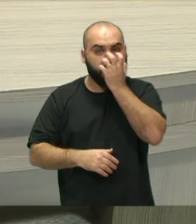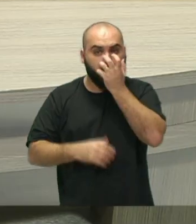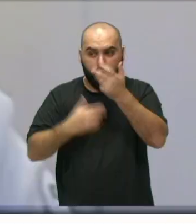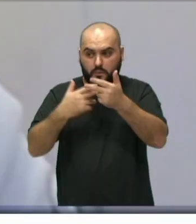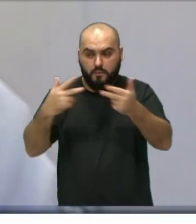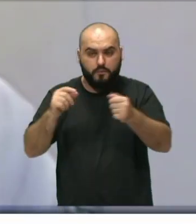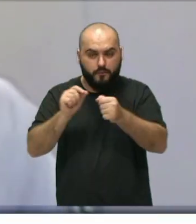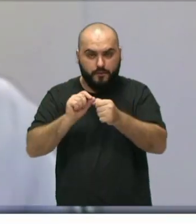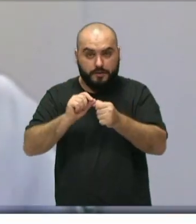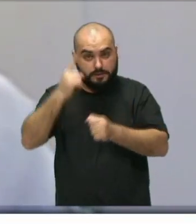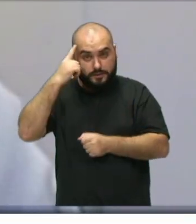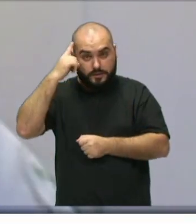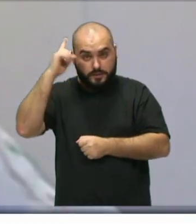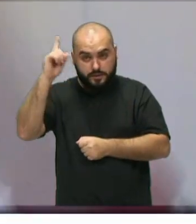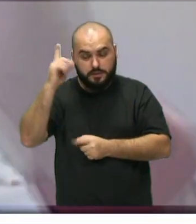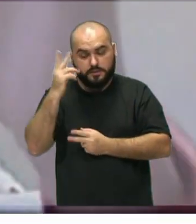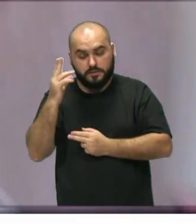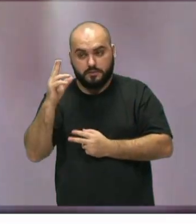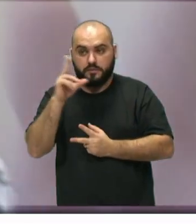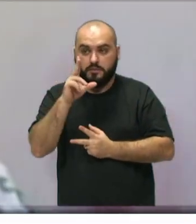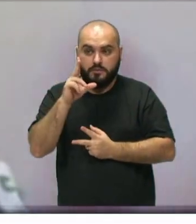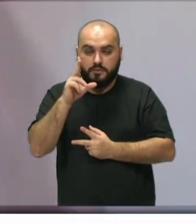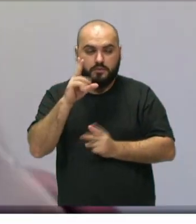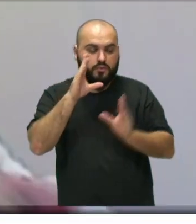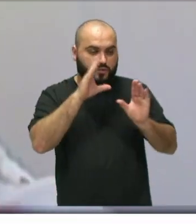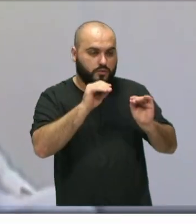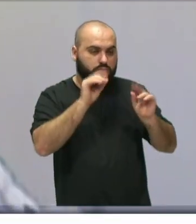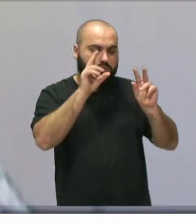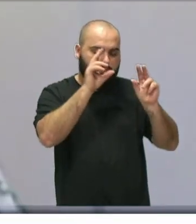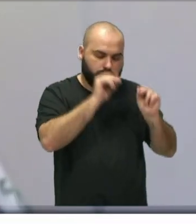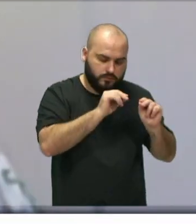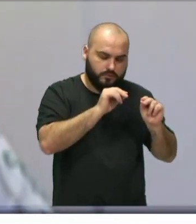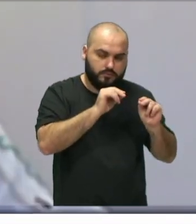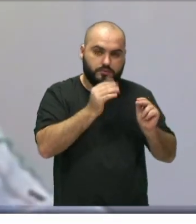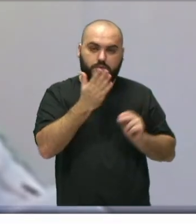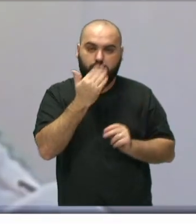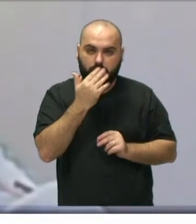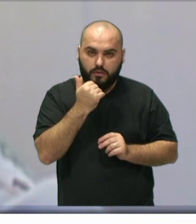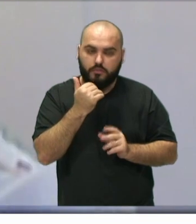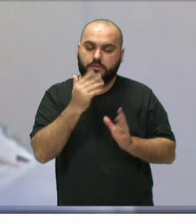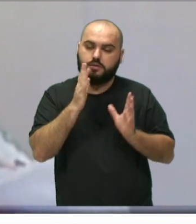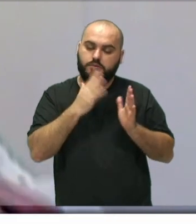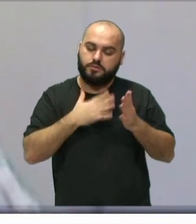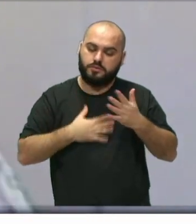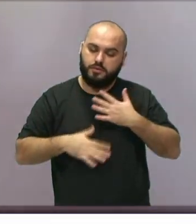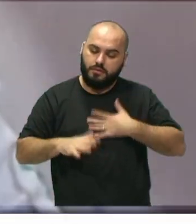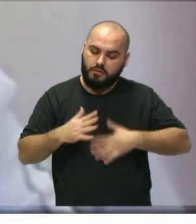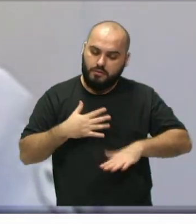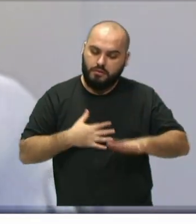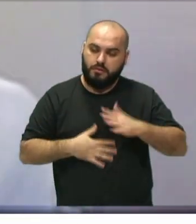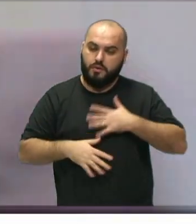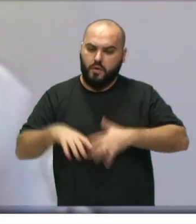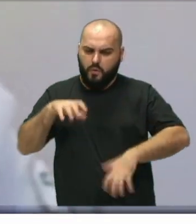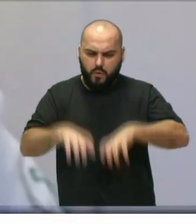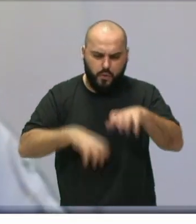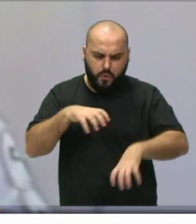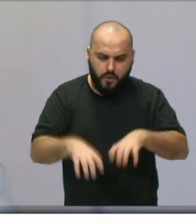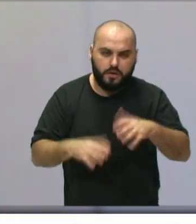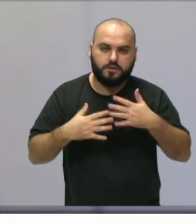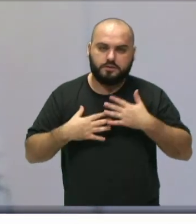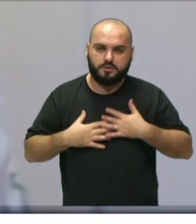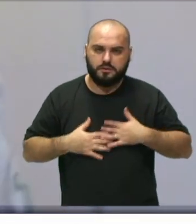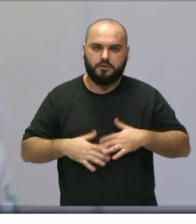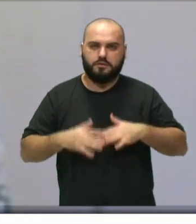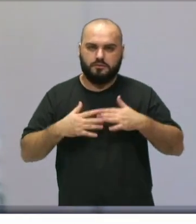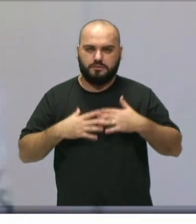faz? De dia ele acorda, de noite ele dorme, depois que ele come, ele descansa, depois que ele corre, ele descansa.